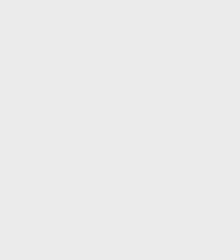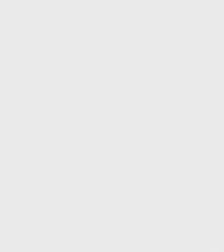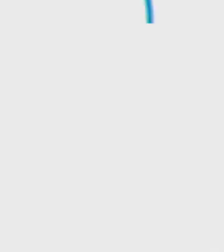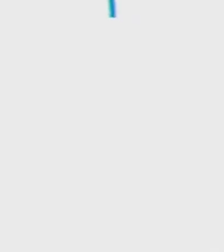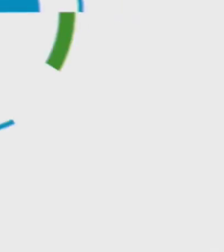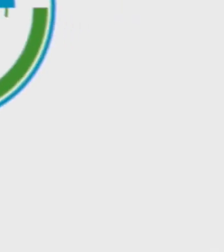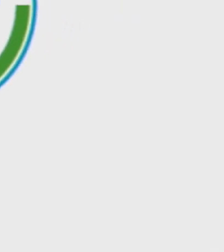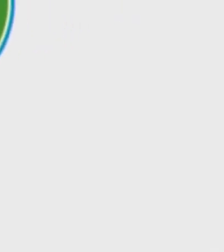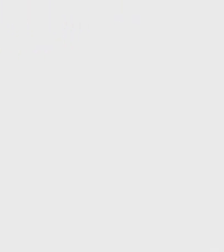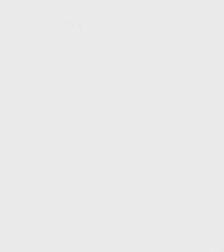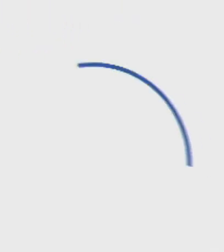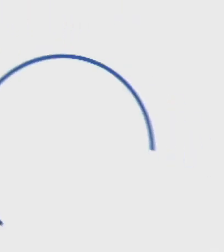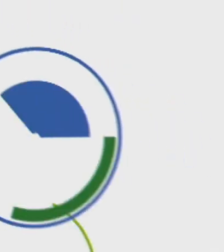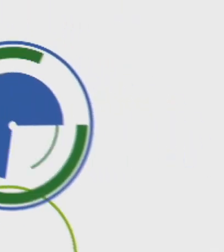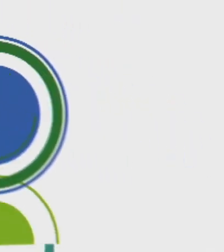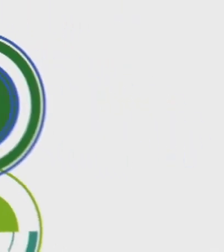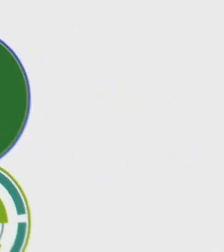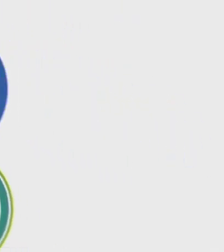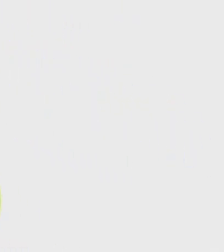E